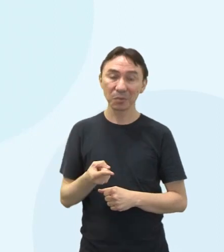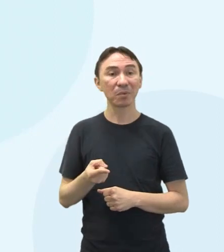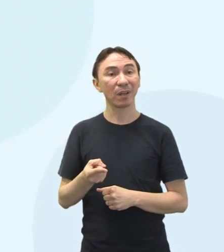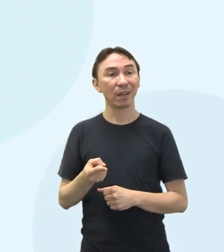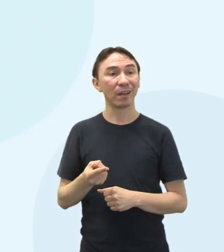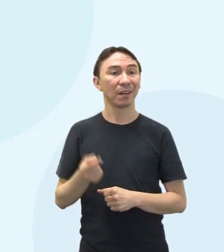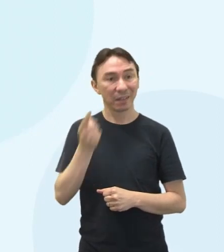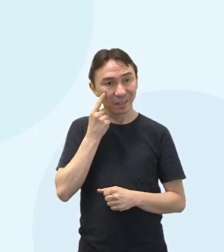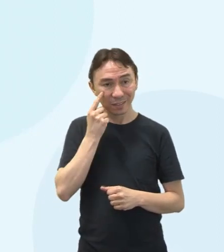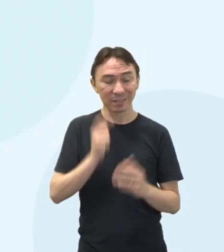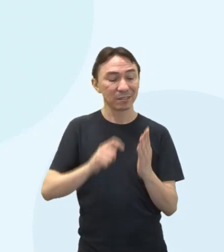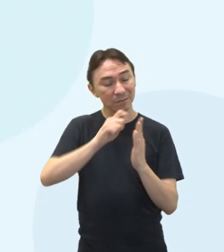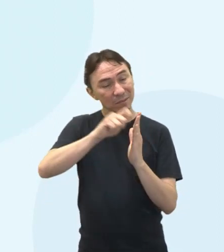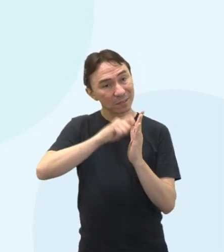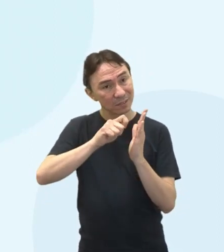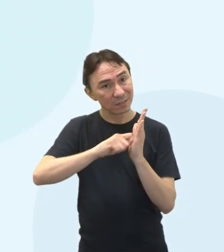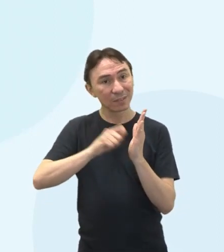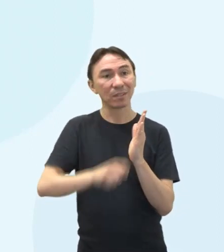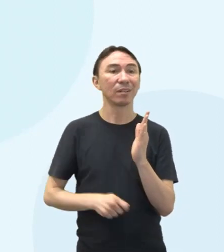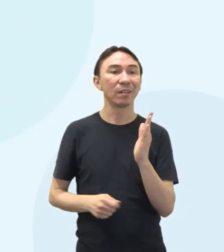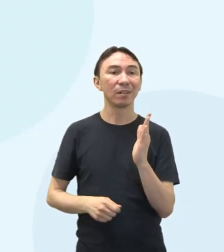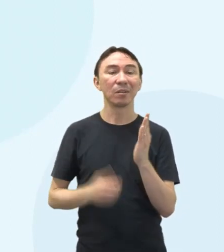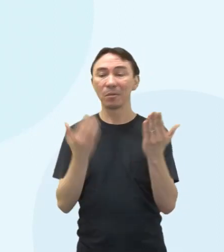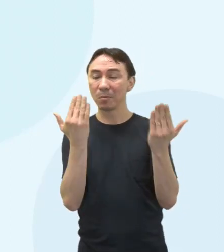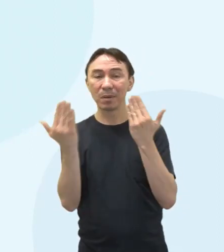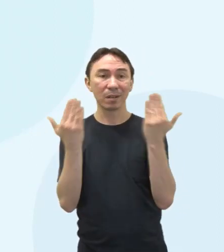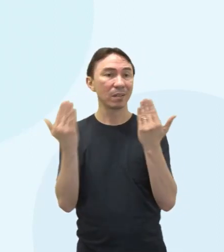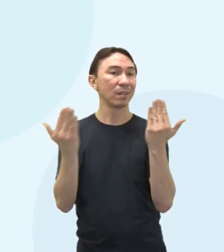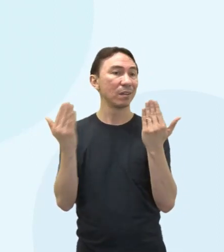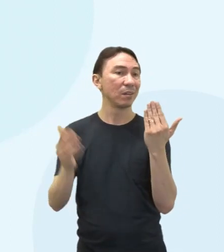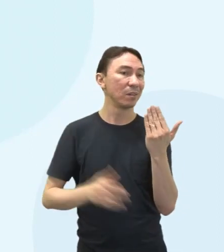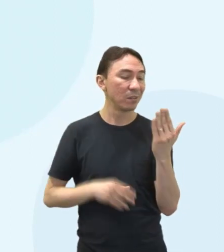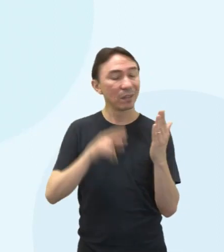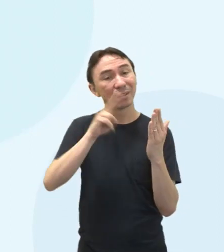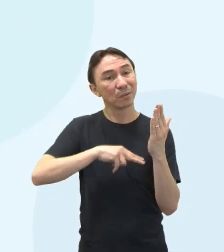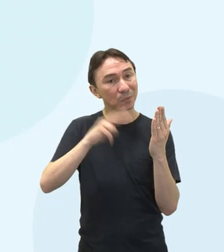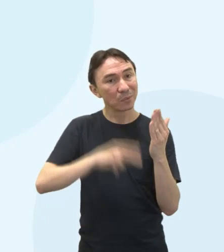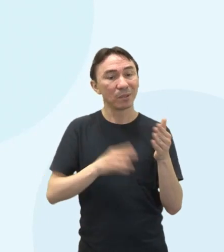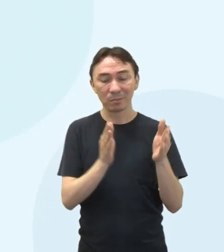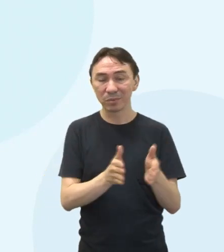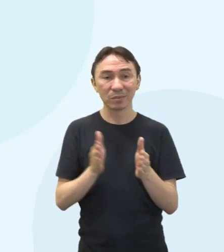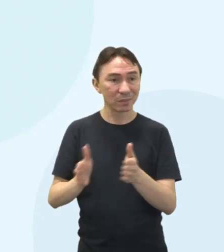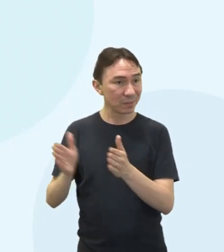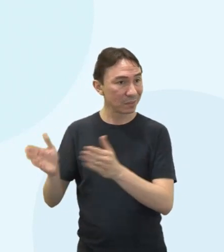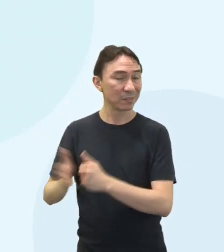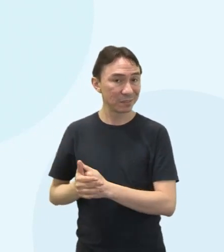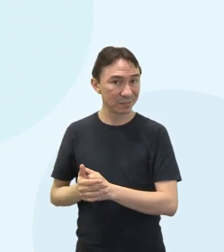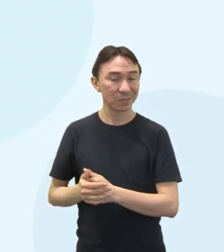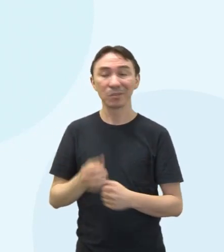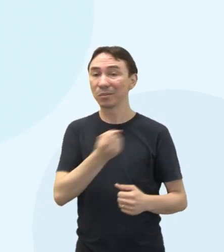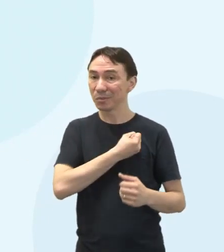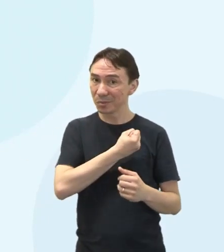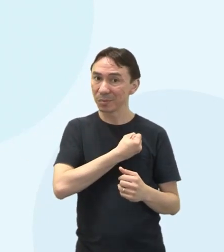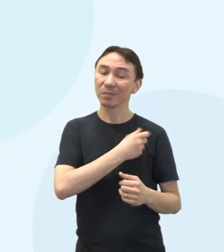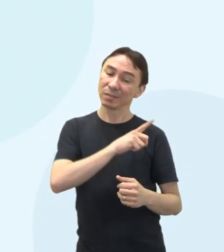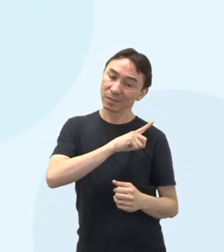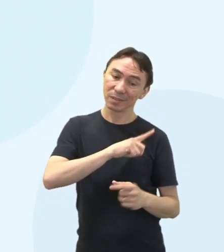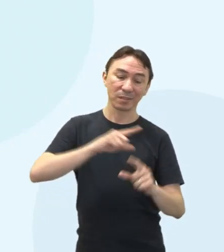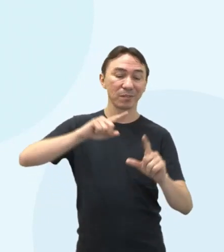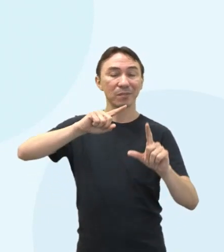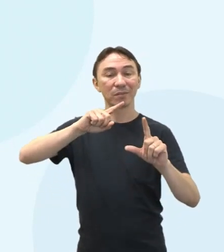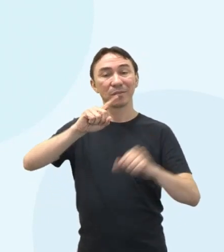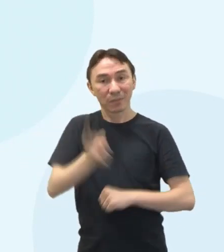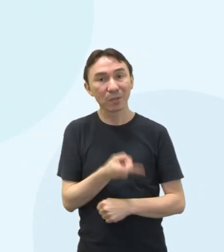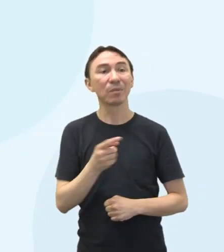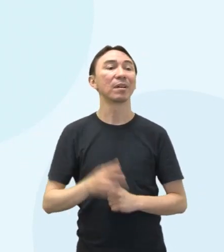comparação e ordenação de números naturais de no mínimo cinco ordens depois nós trazemos uma outra